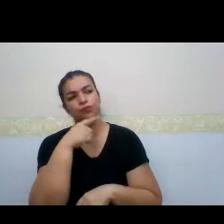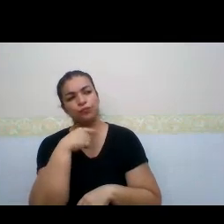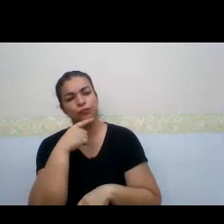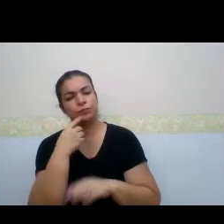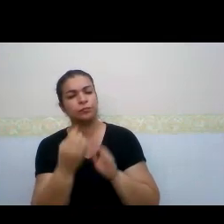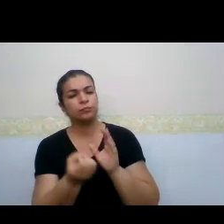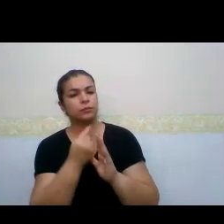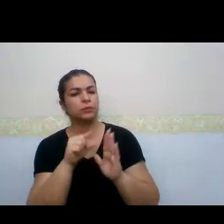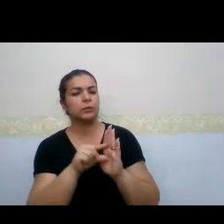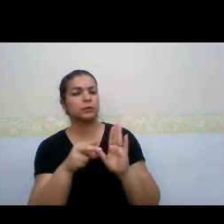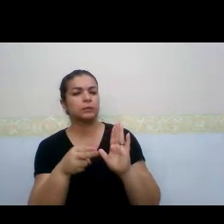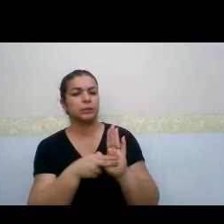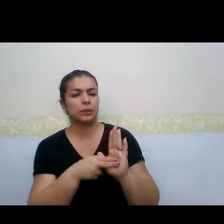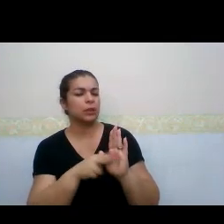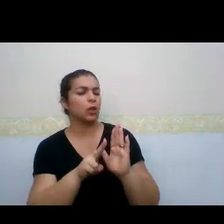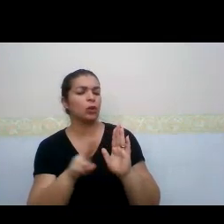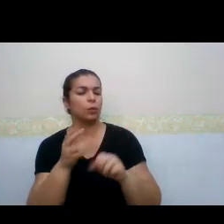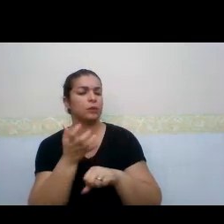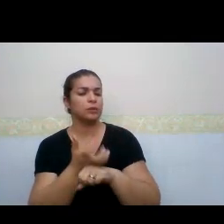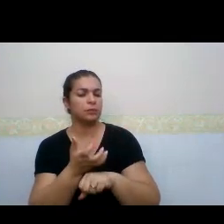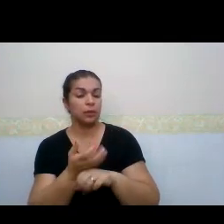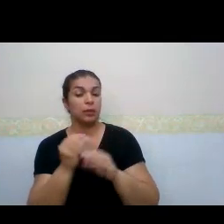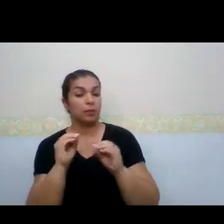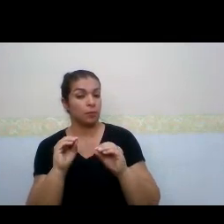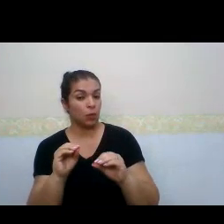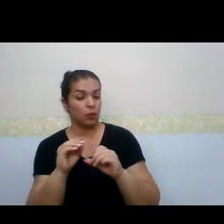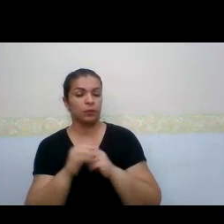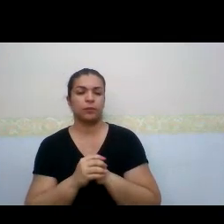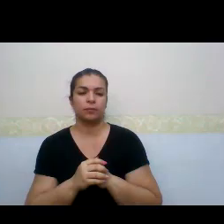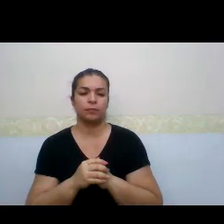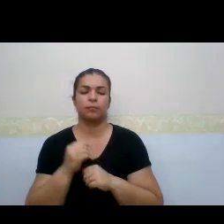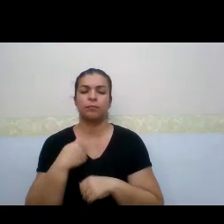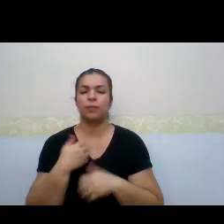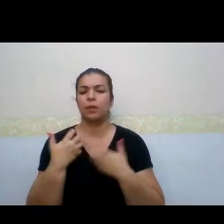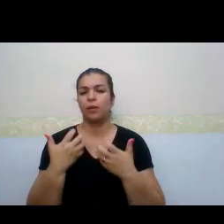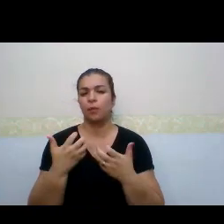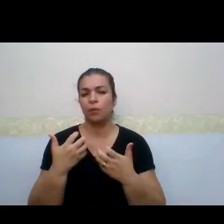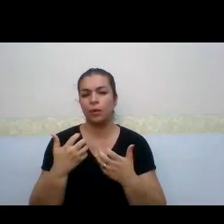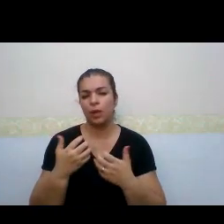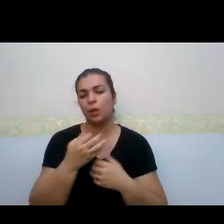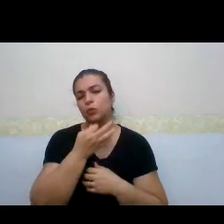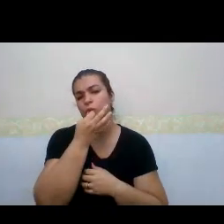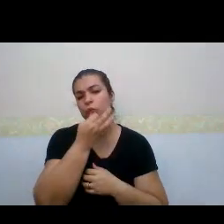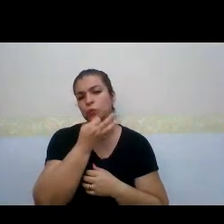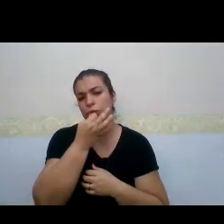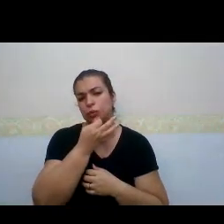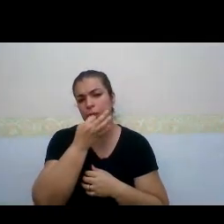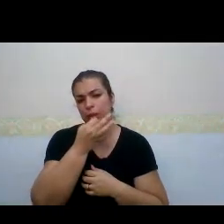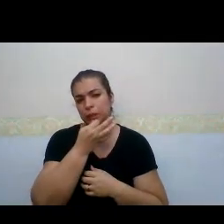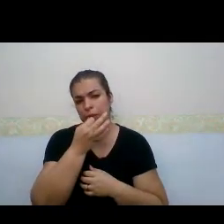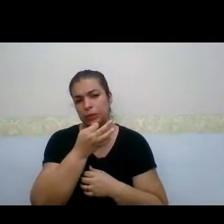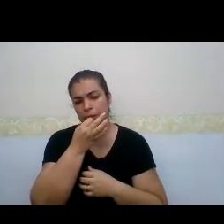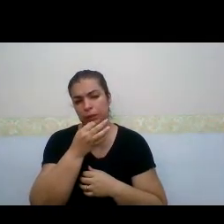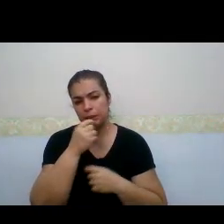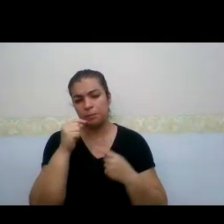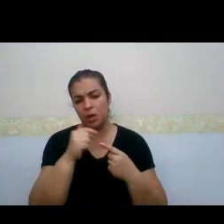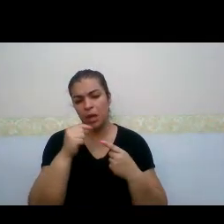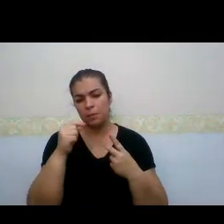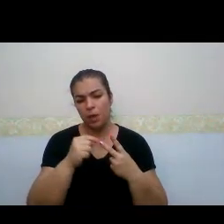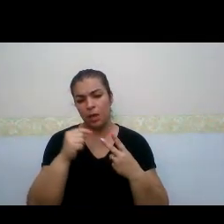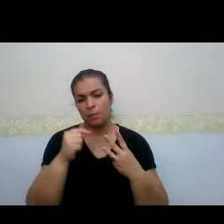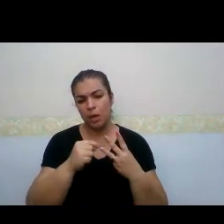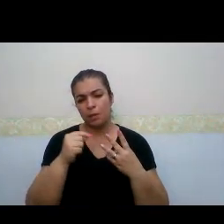uma disciplina, coloco o nome da disciplina, e quero colocar, sugerir esses itens, e a